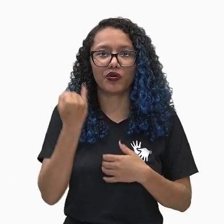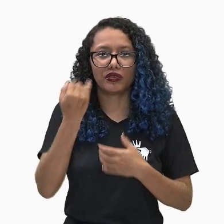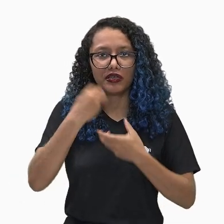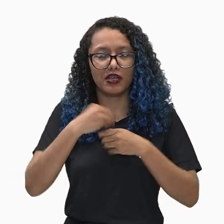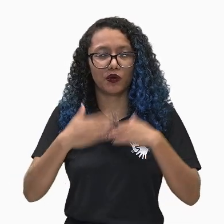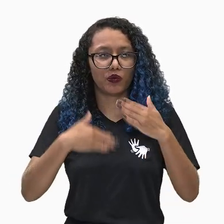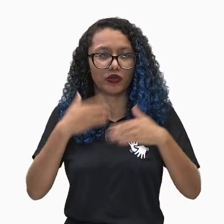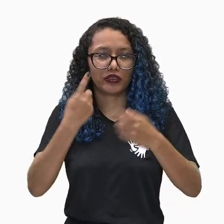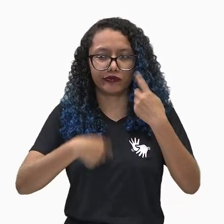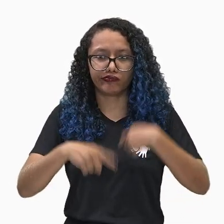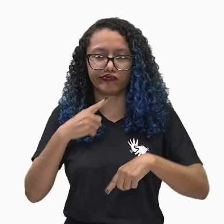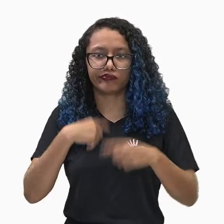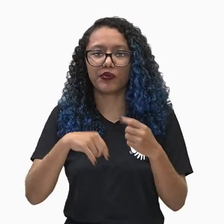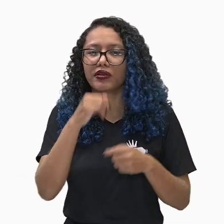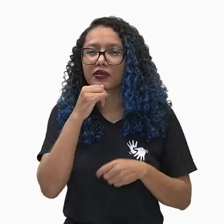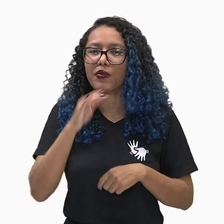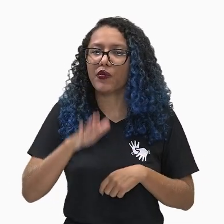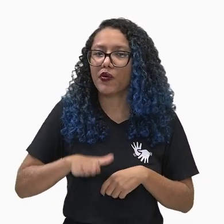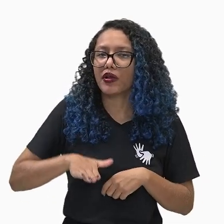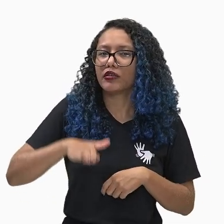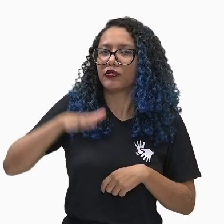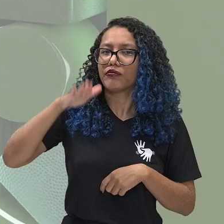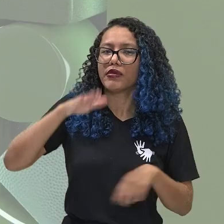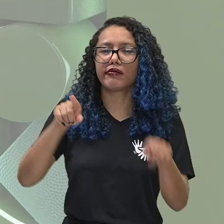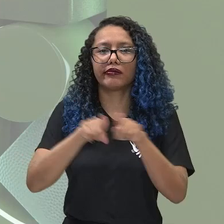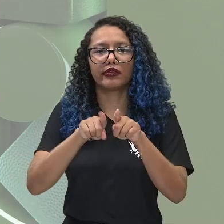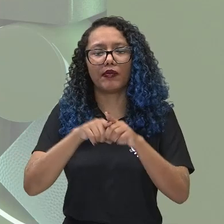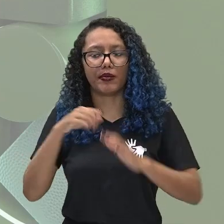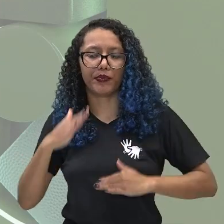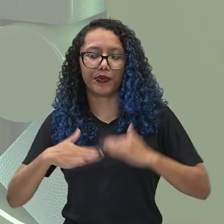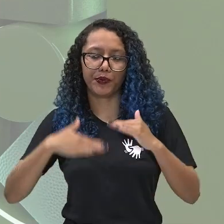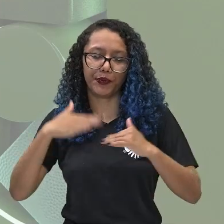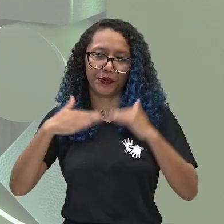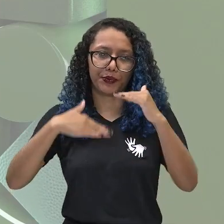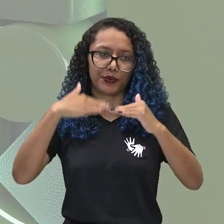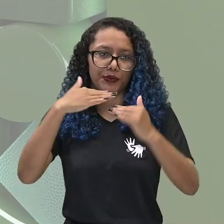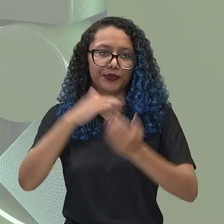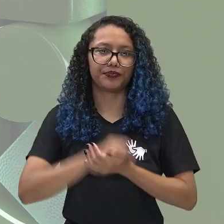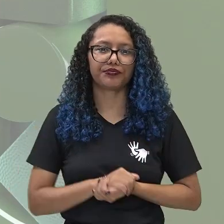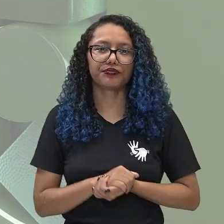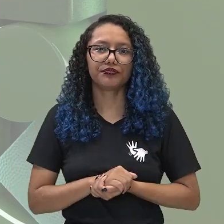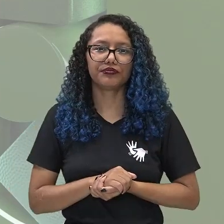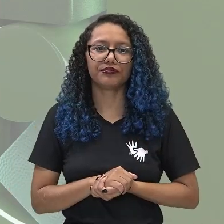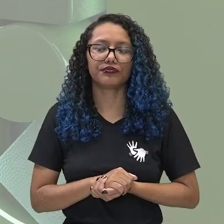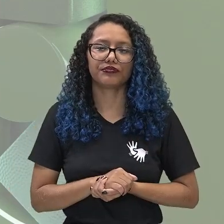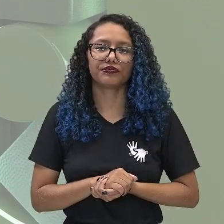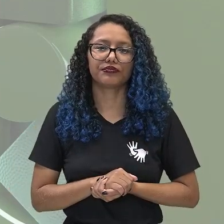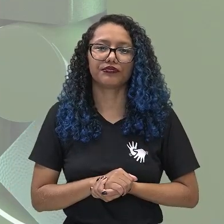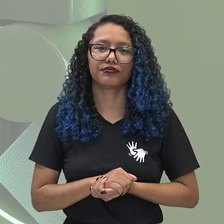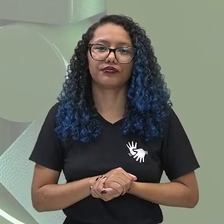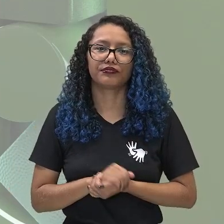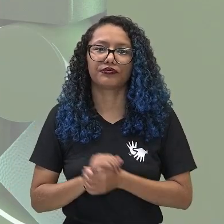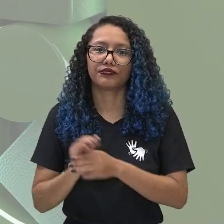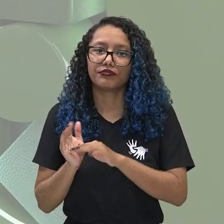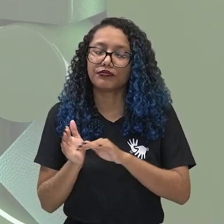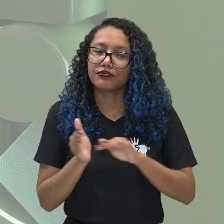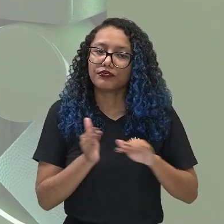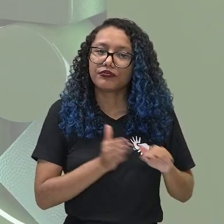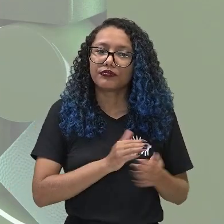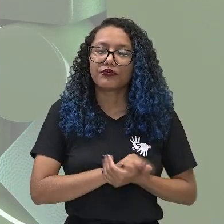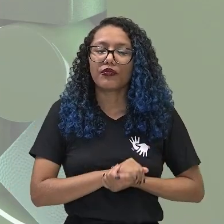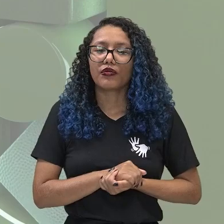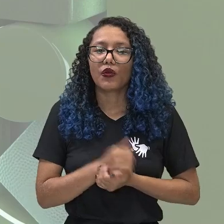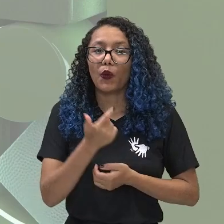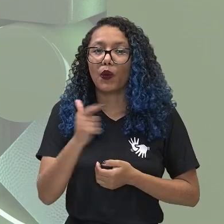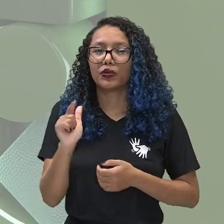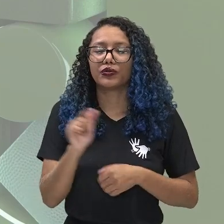metabólicos, crescimento e desenvolvimento. E vamos para a substância, o quê?